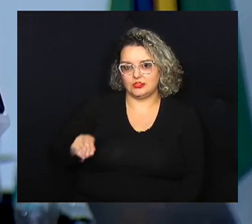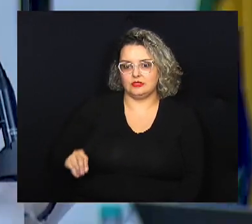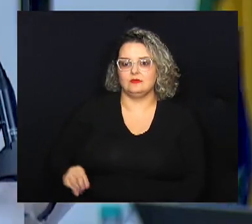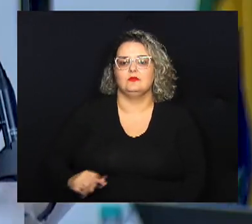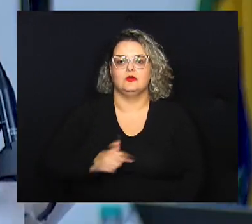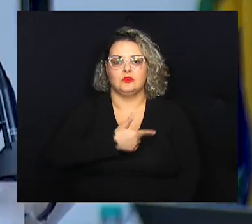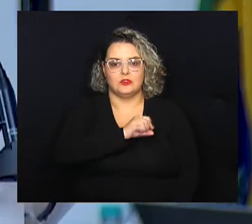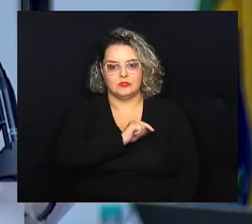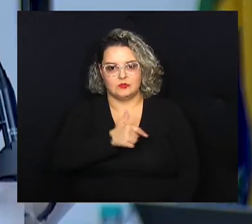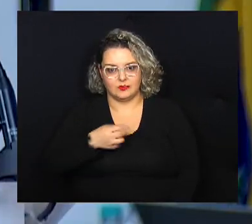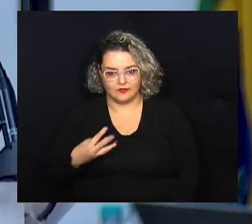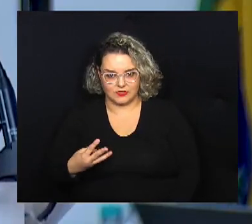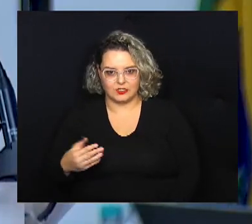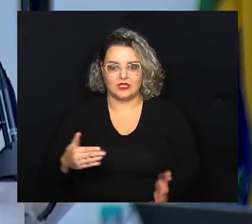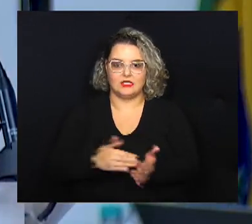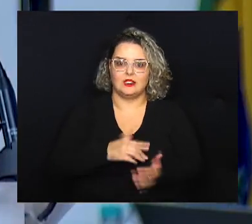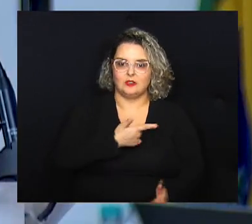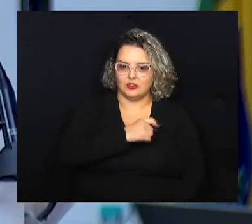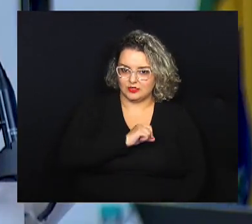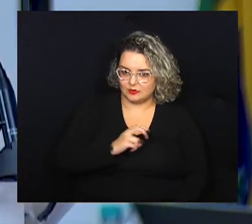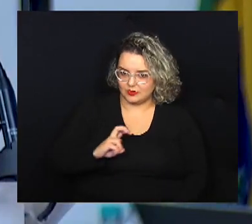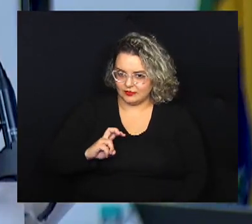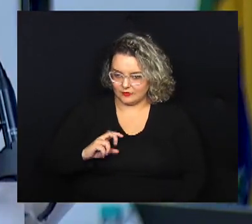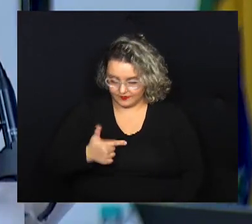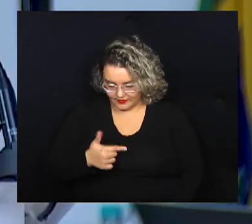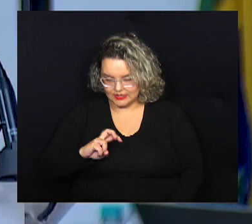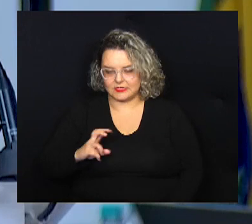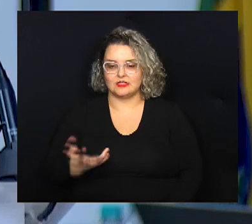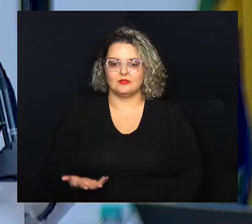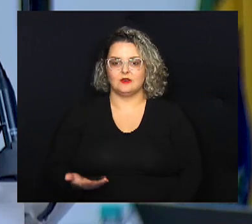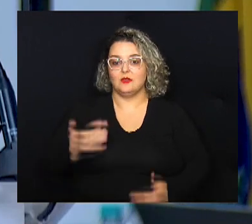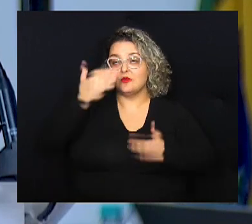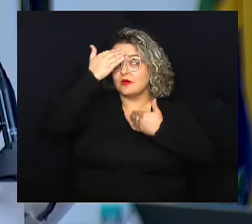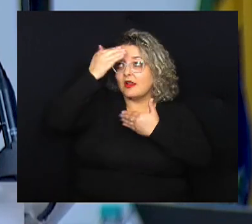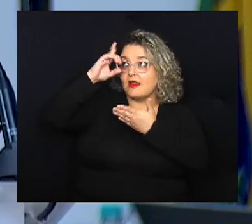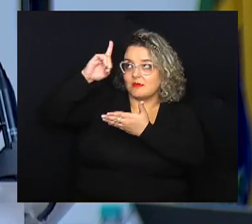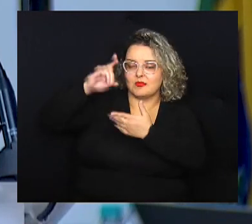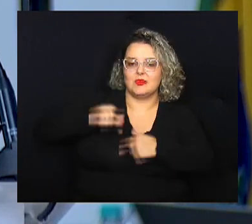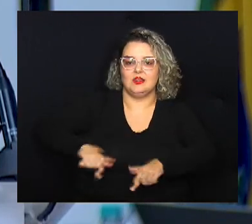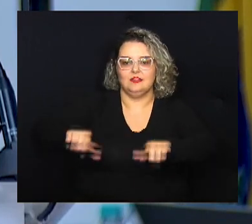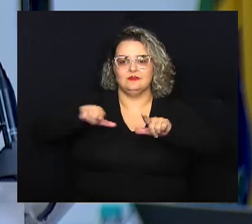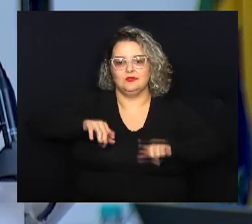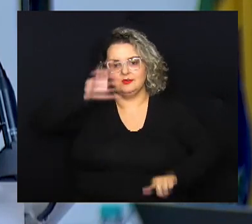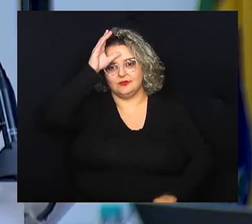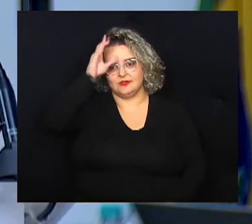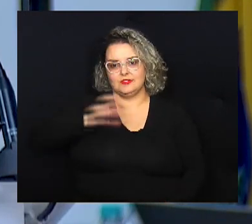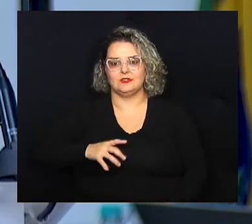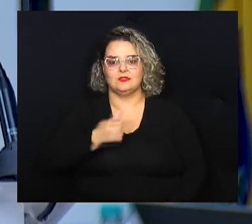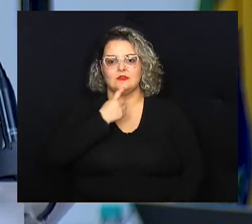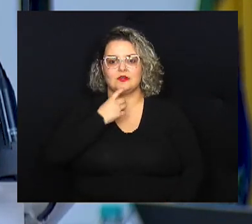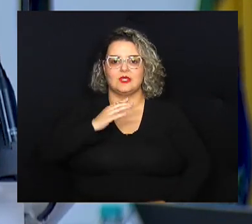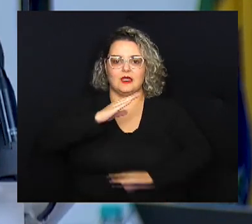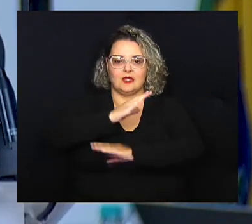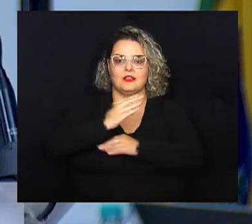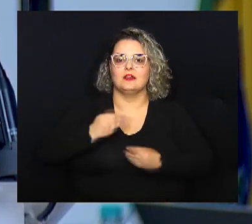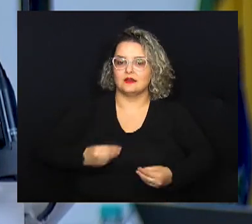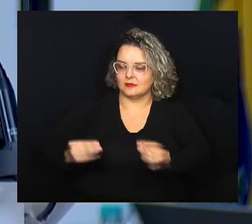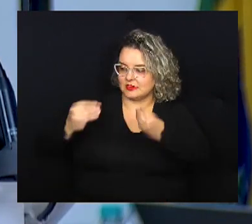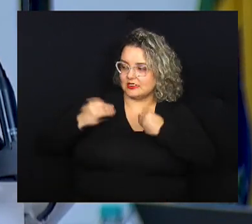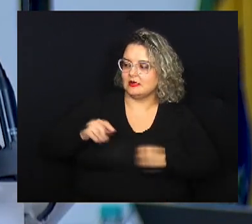23-25. Eu agradeço a Deus pela outorga do título de cidadão campineiro pela Câmara Municipal de